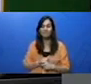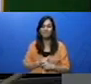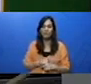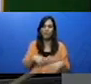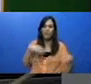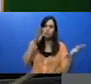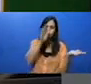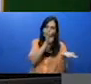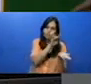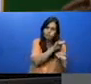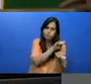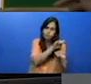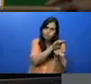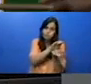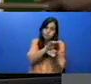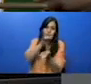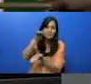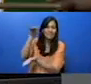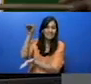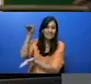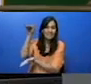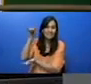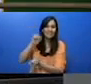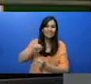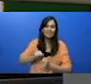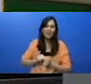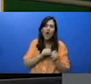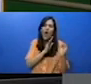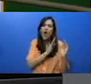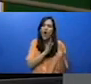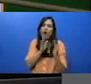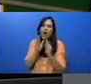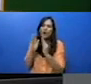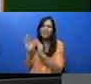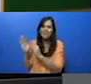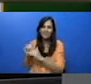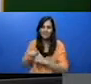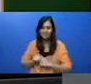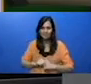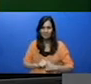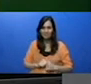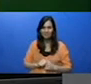9.521. Vou passar para cá. Agora, eles ficaram em ordem crescente.